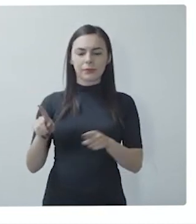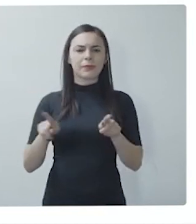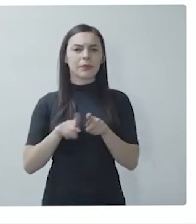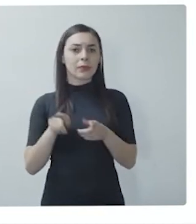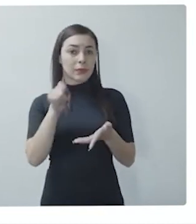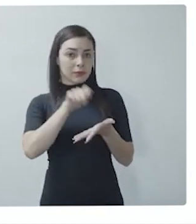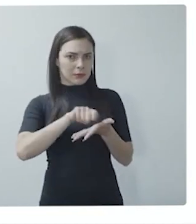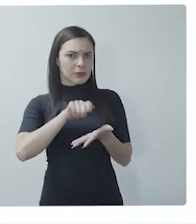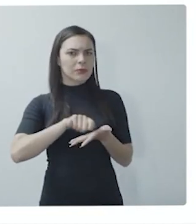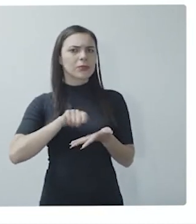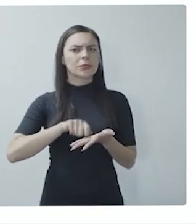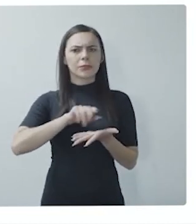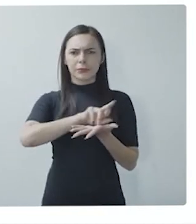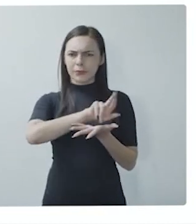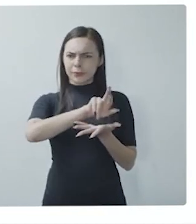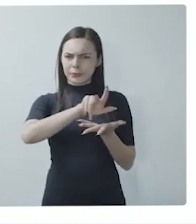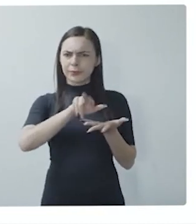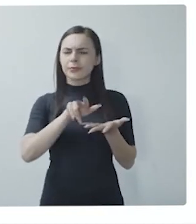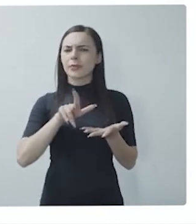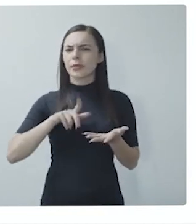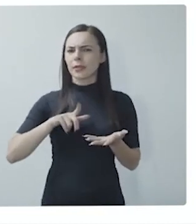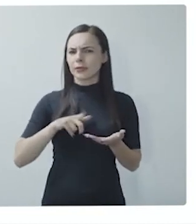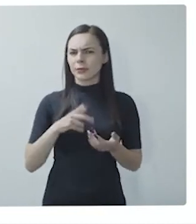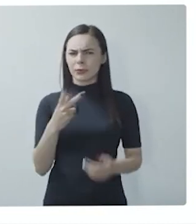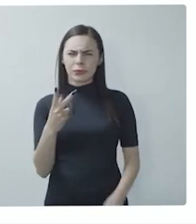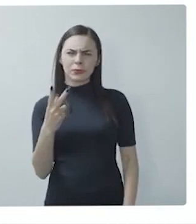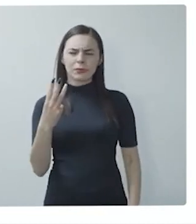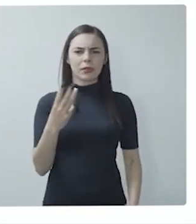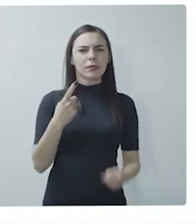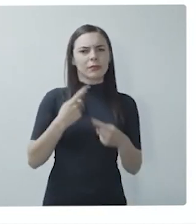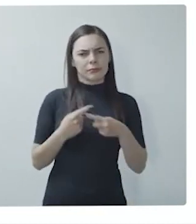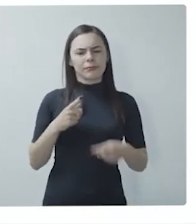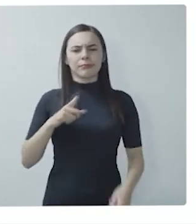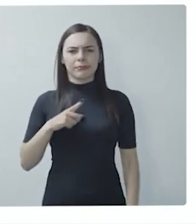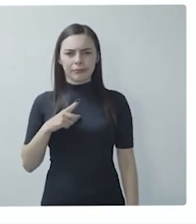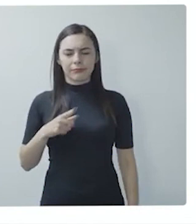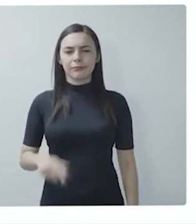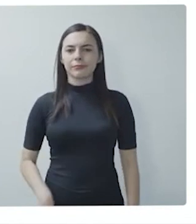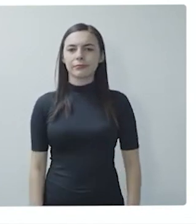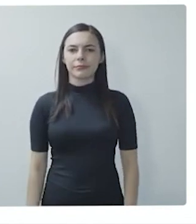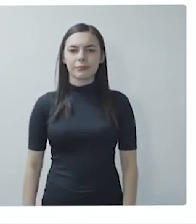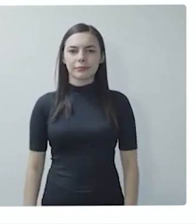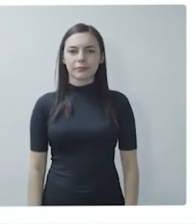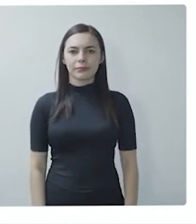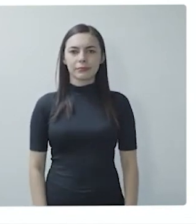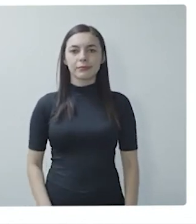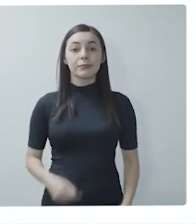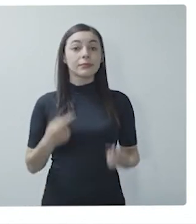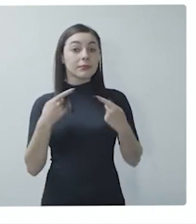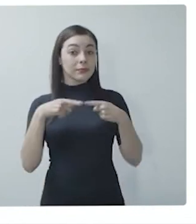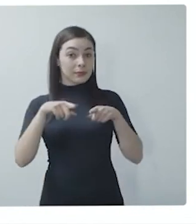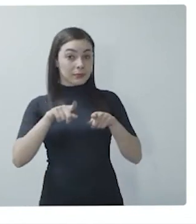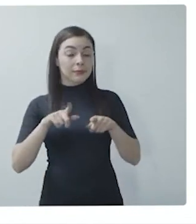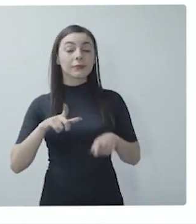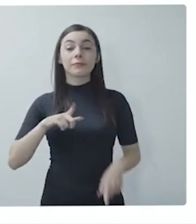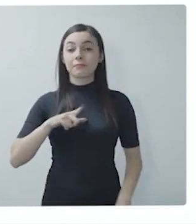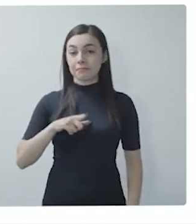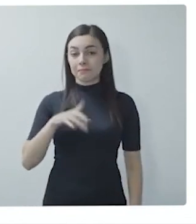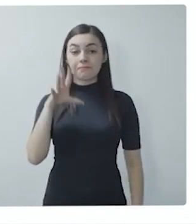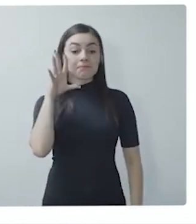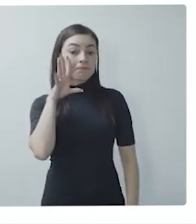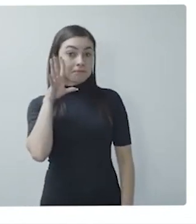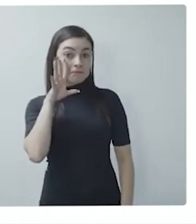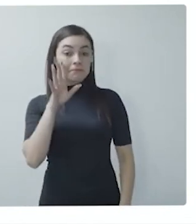registro várias vezes, né? Duas e três vezes nós fizemos registros. Fizemos um desafio bem